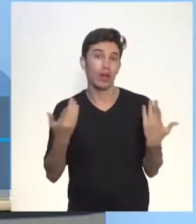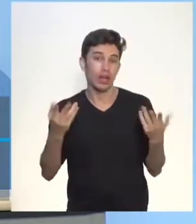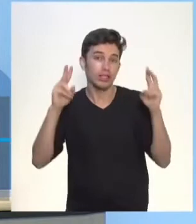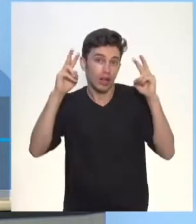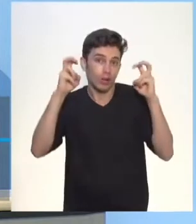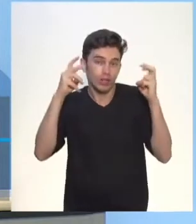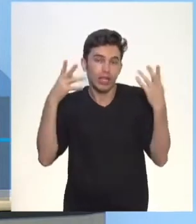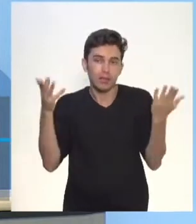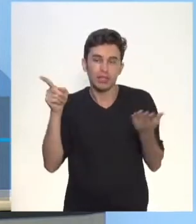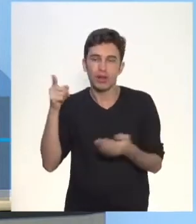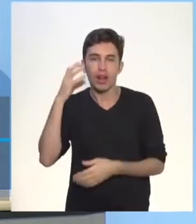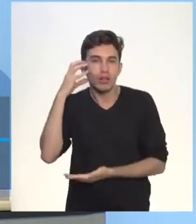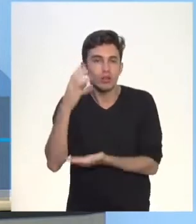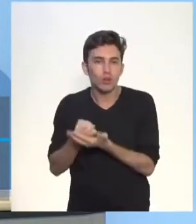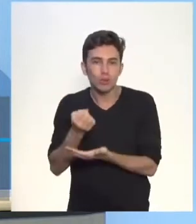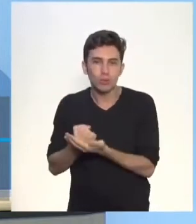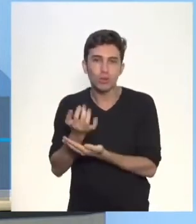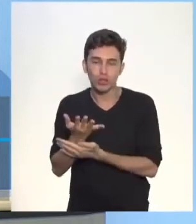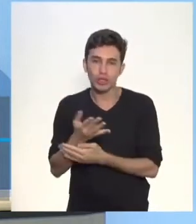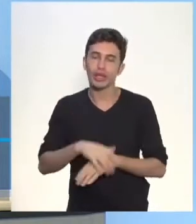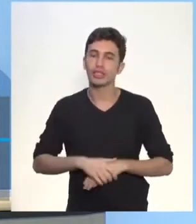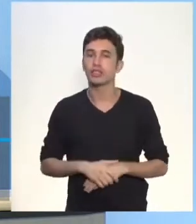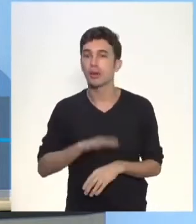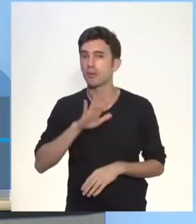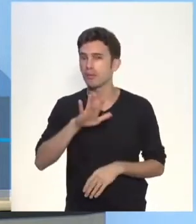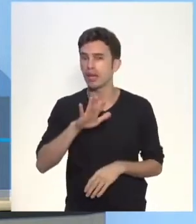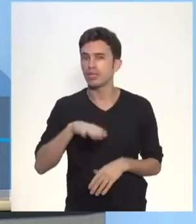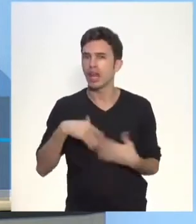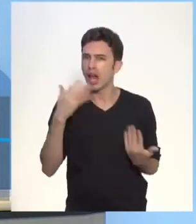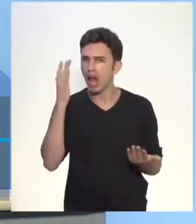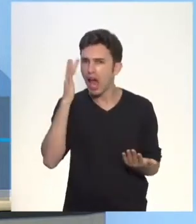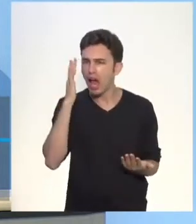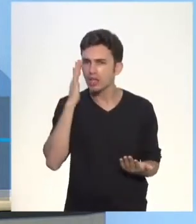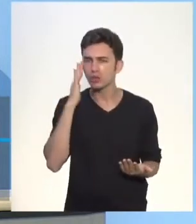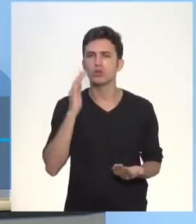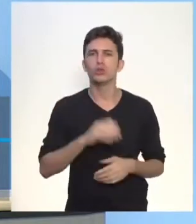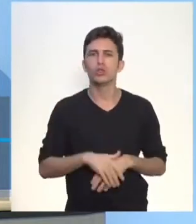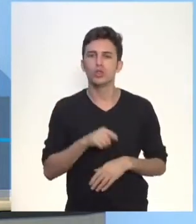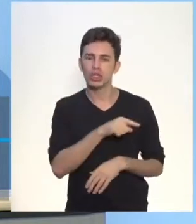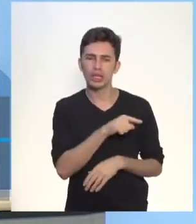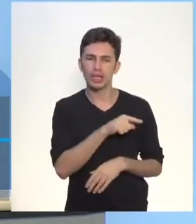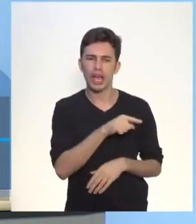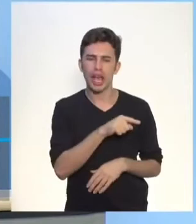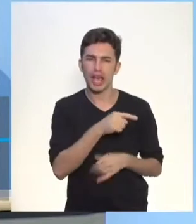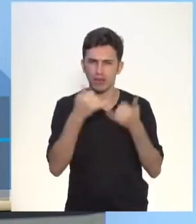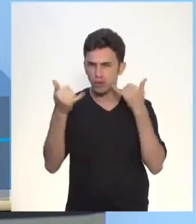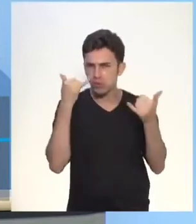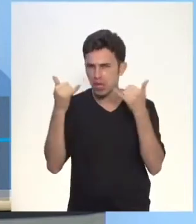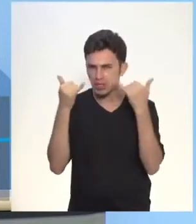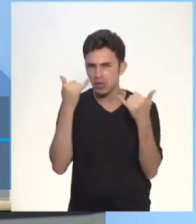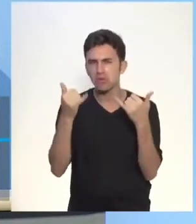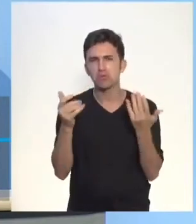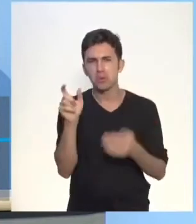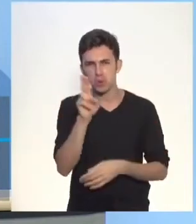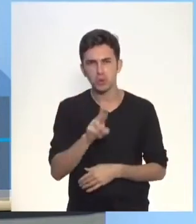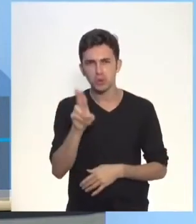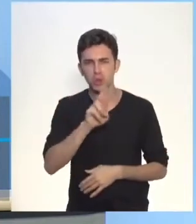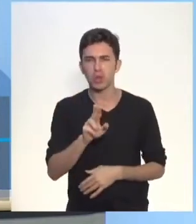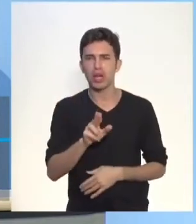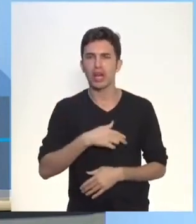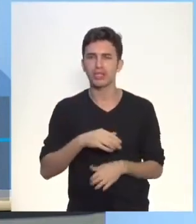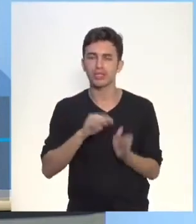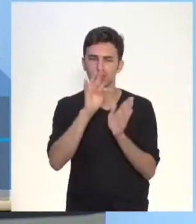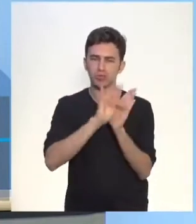no contexto de mexerem no cesto de lixo. Acredito que a informação ela foi usada uma linguagem acessível, até porque